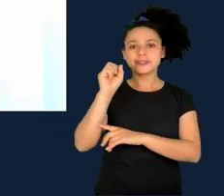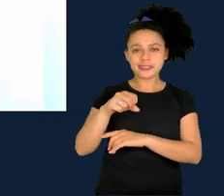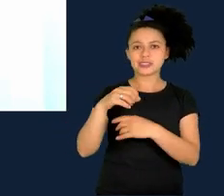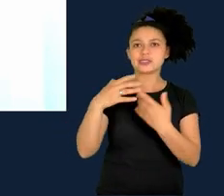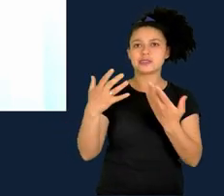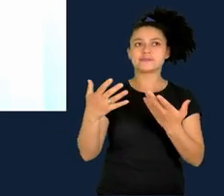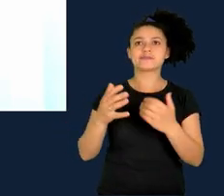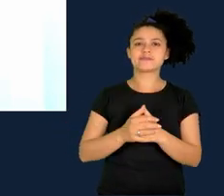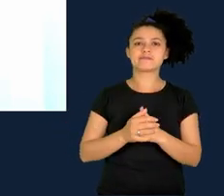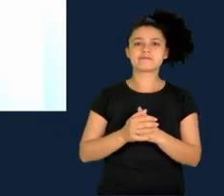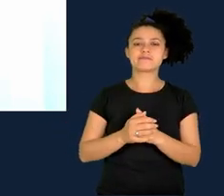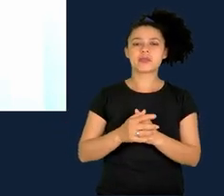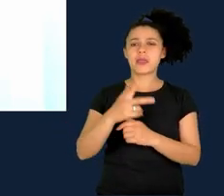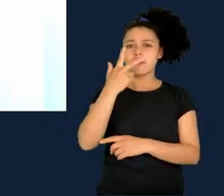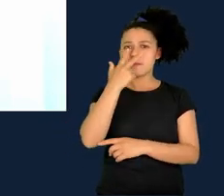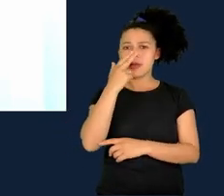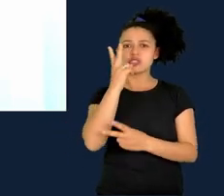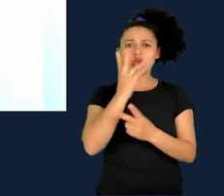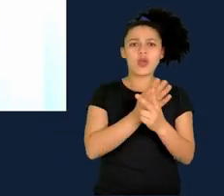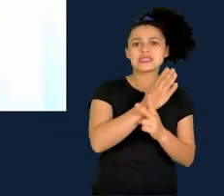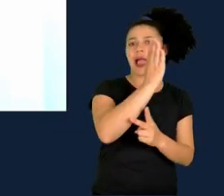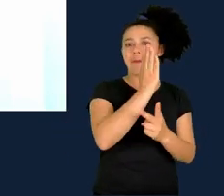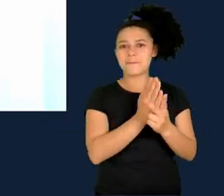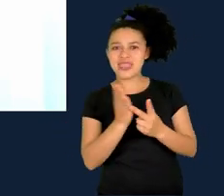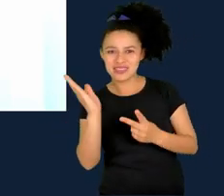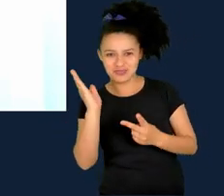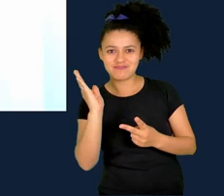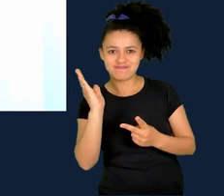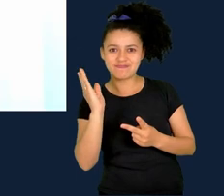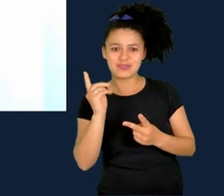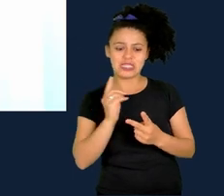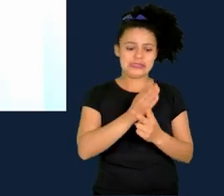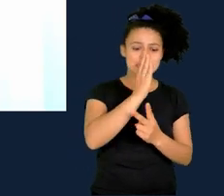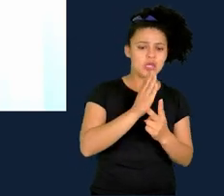uma certa ambiguidade com frequência, porque é difícil